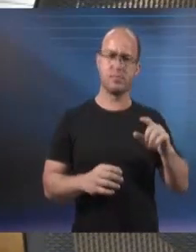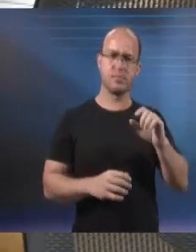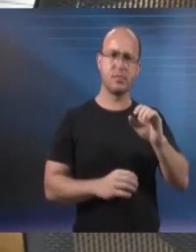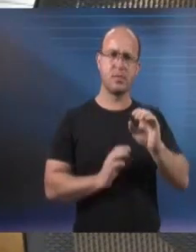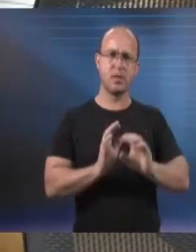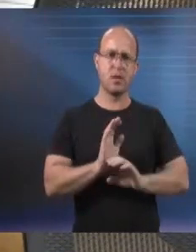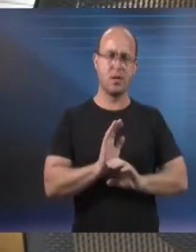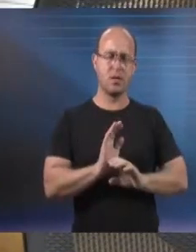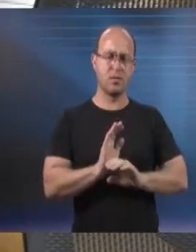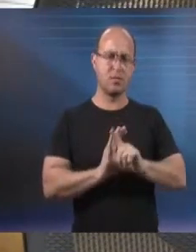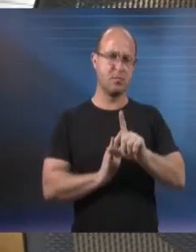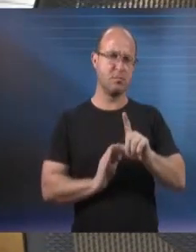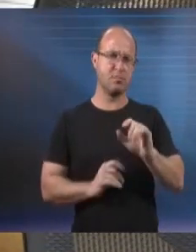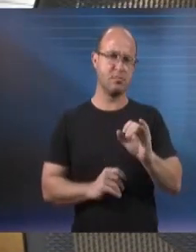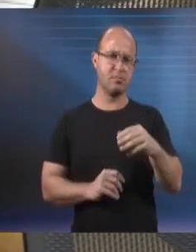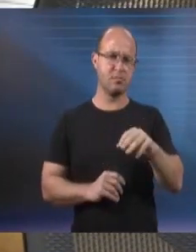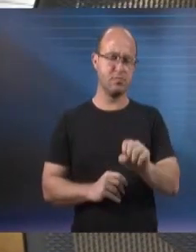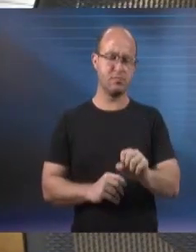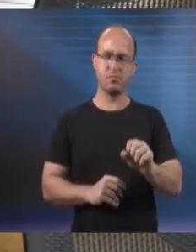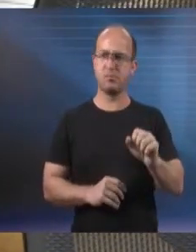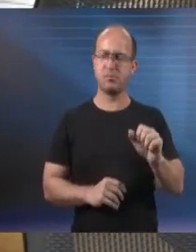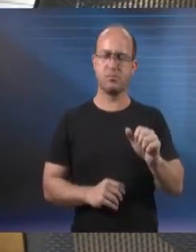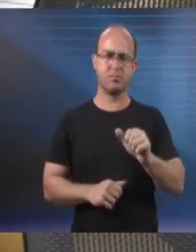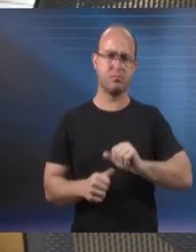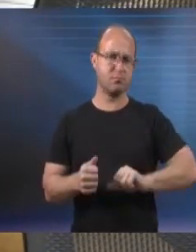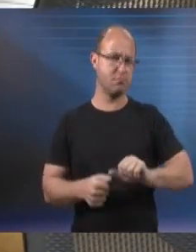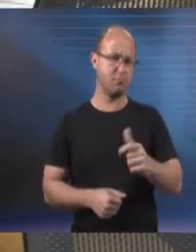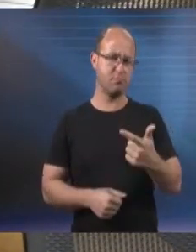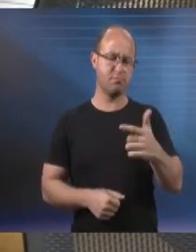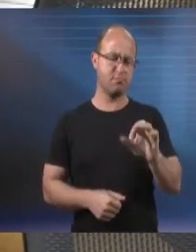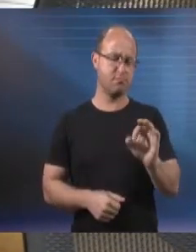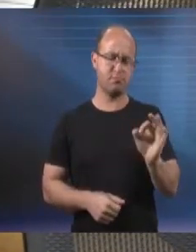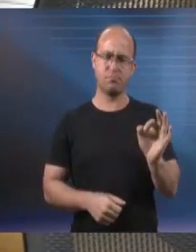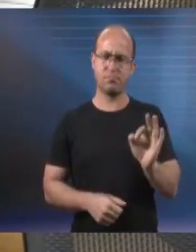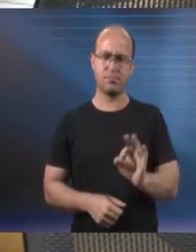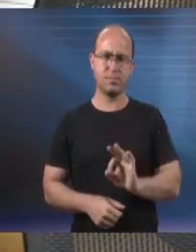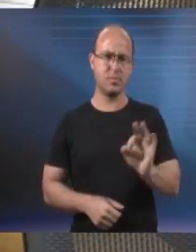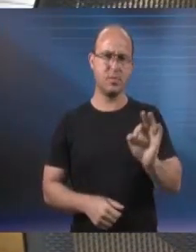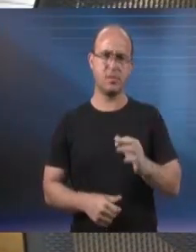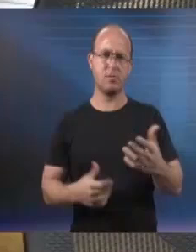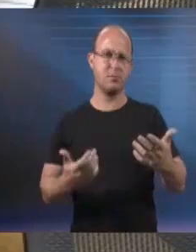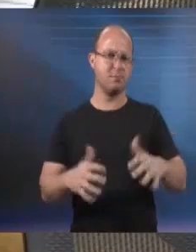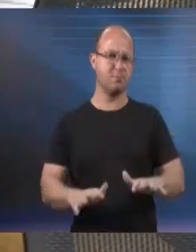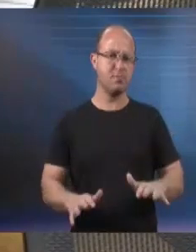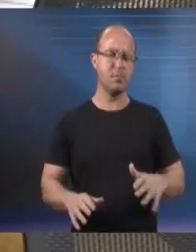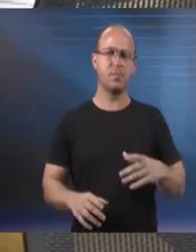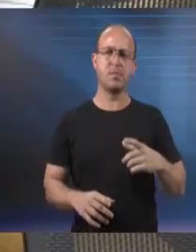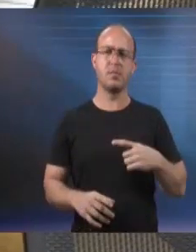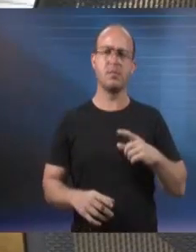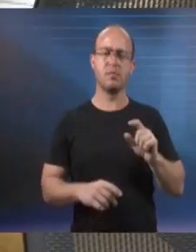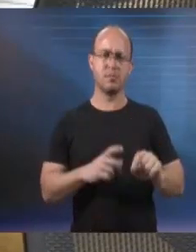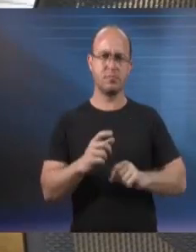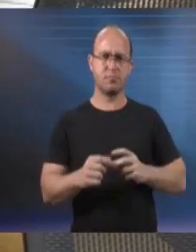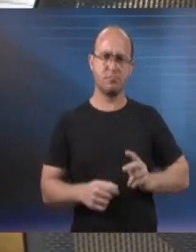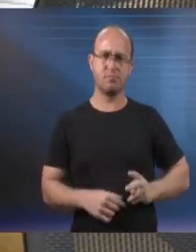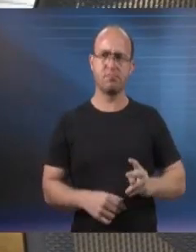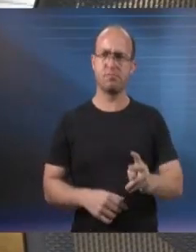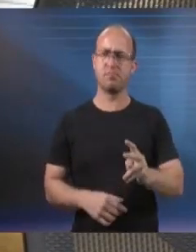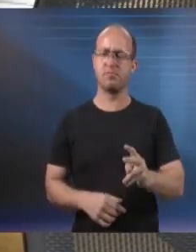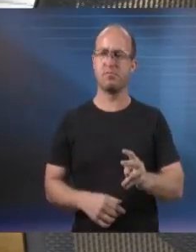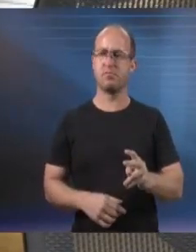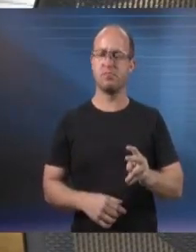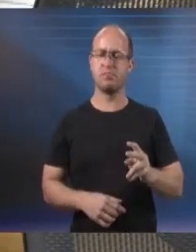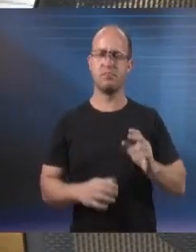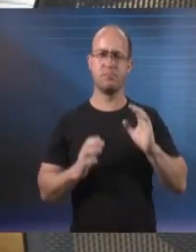alíquota modal do ICMS para 20%, 18% para 20%. Isso manteve o poder aquisitivo